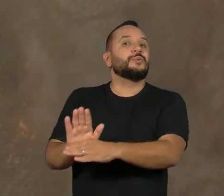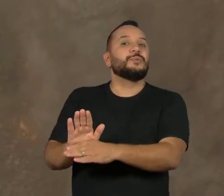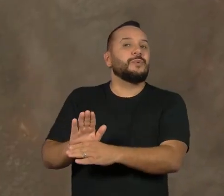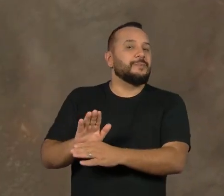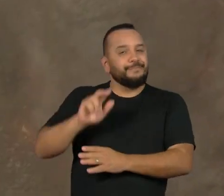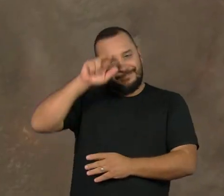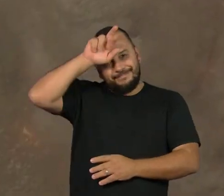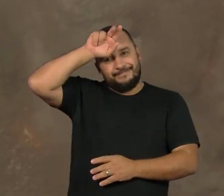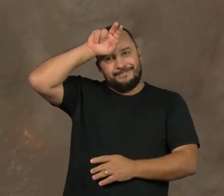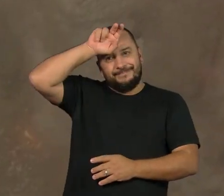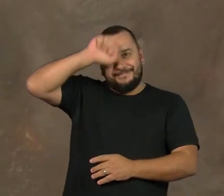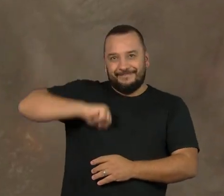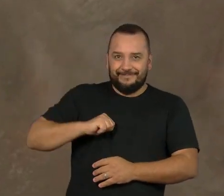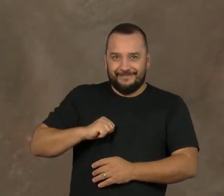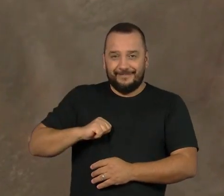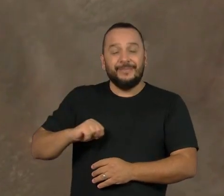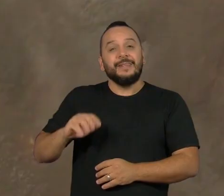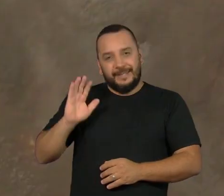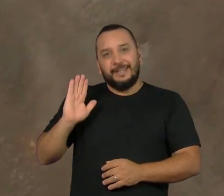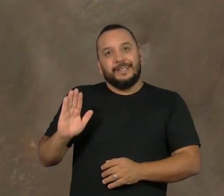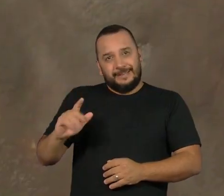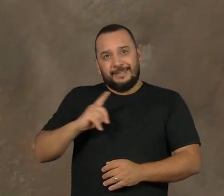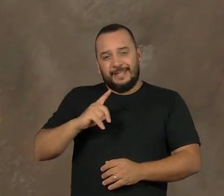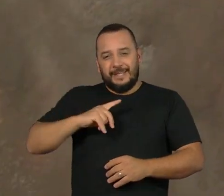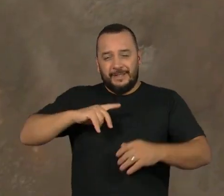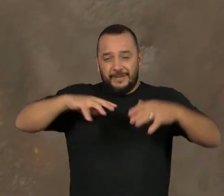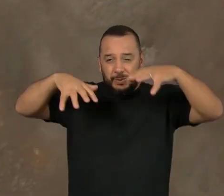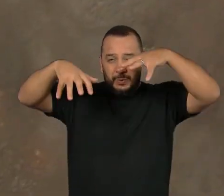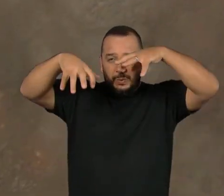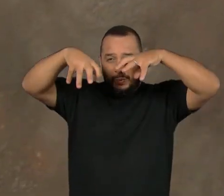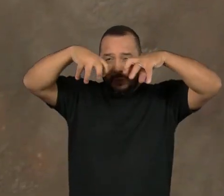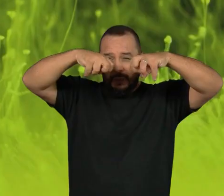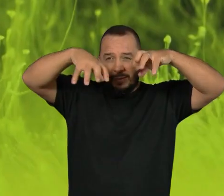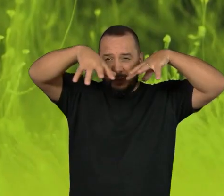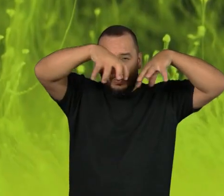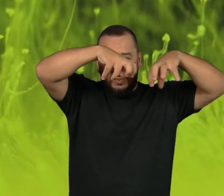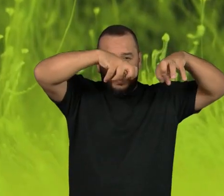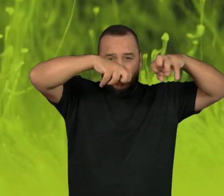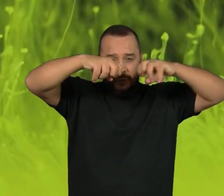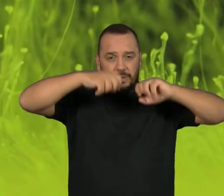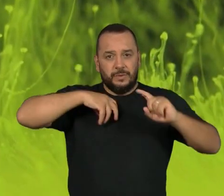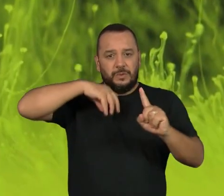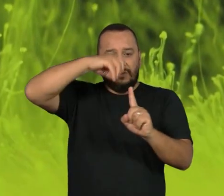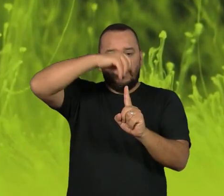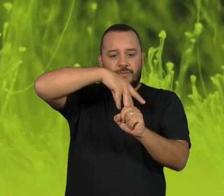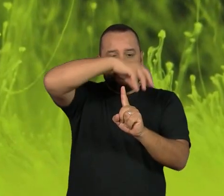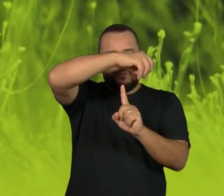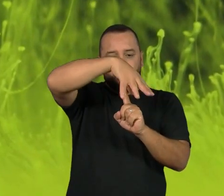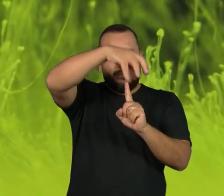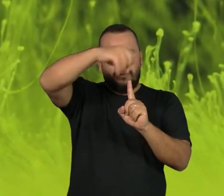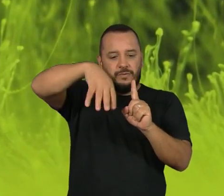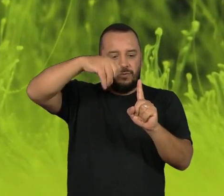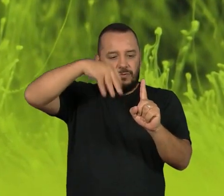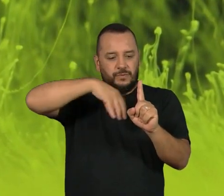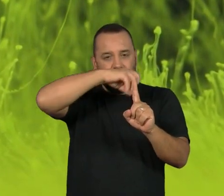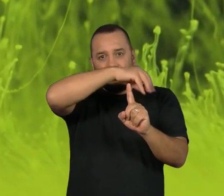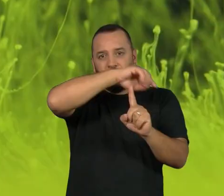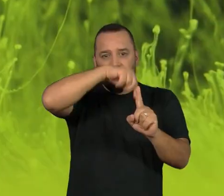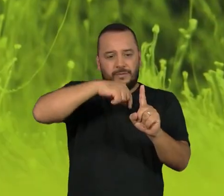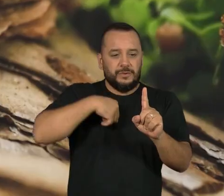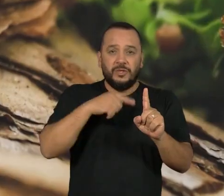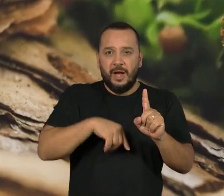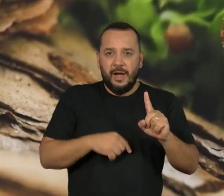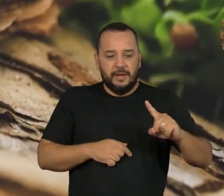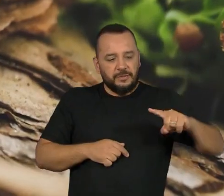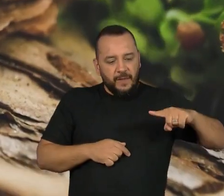Com a escuridão provocada pela nuvem de poeira que encobriu o céu, houve uma expansão de fungos que se alimentavam